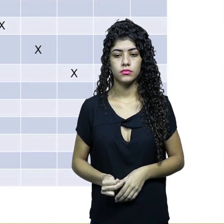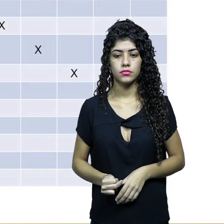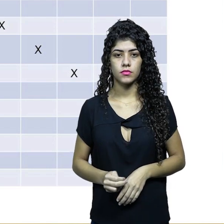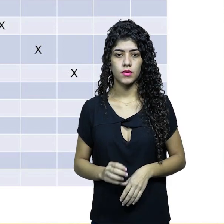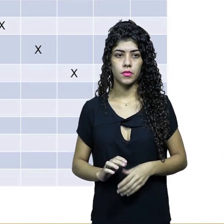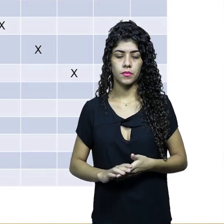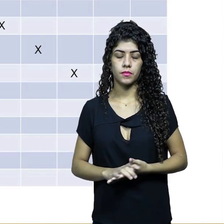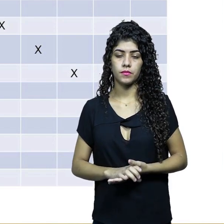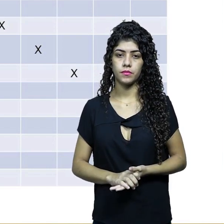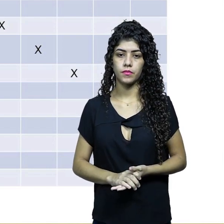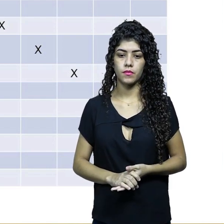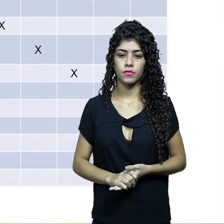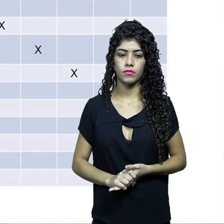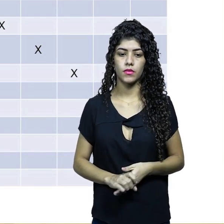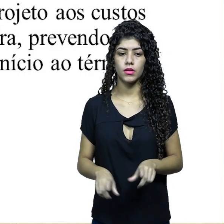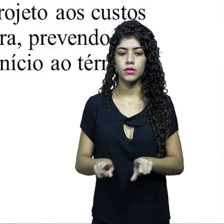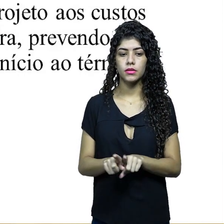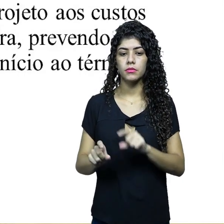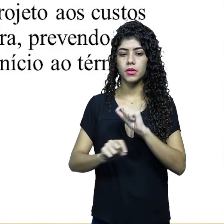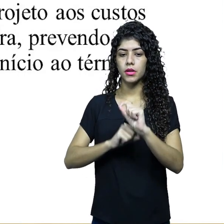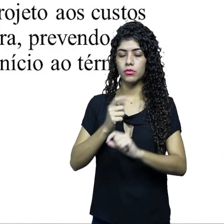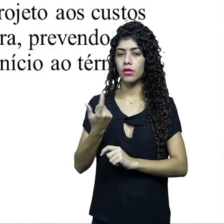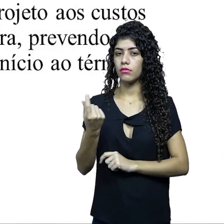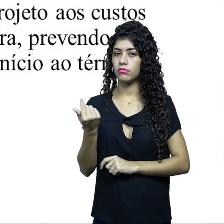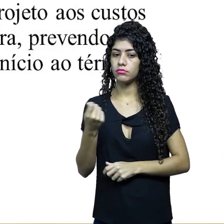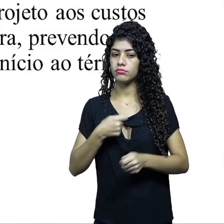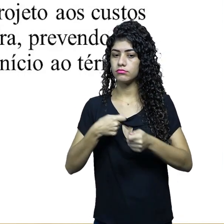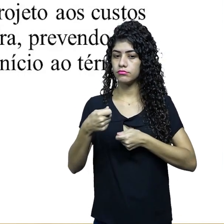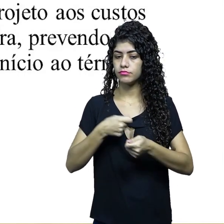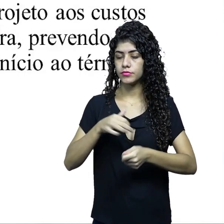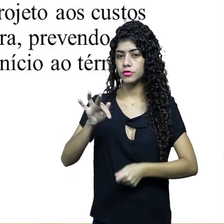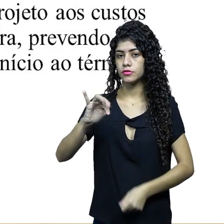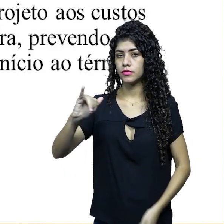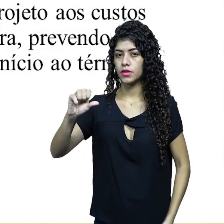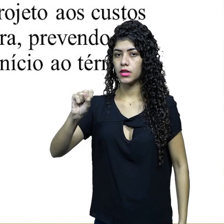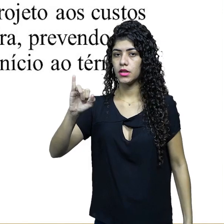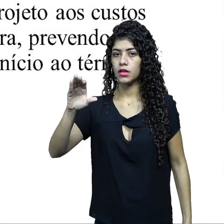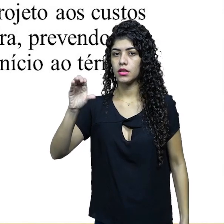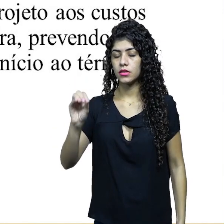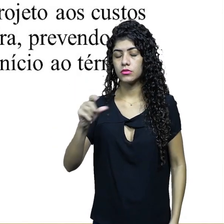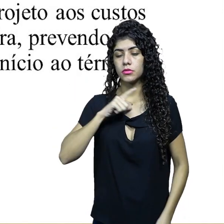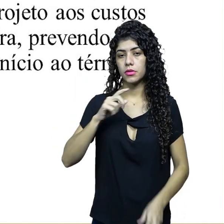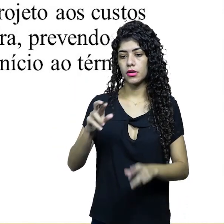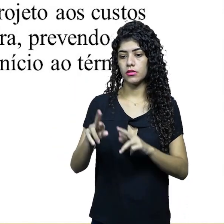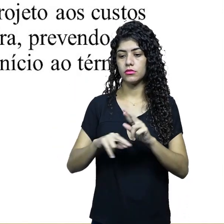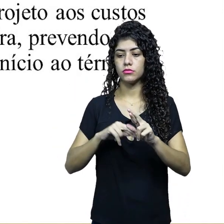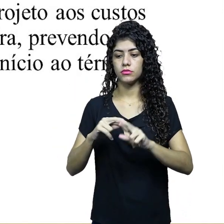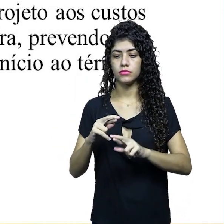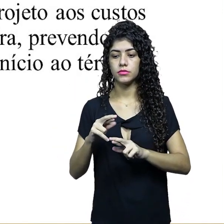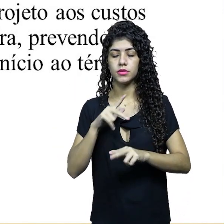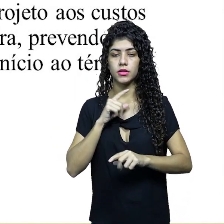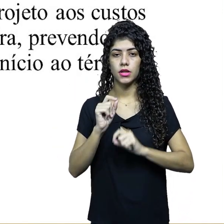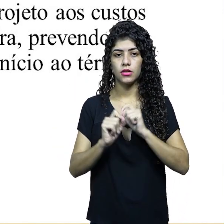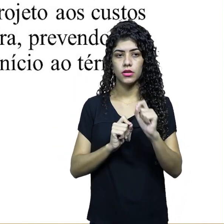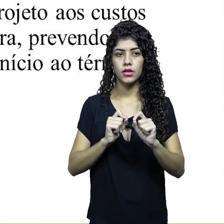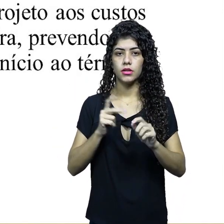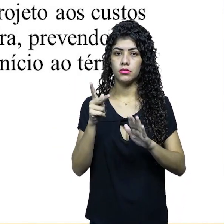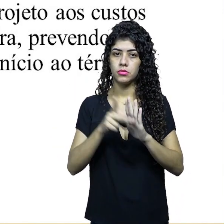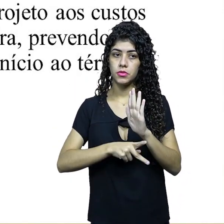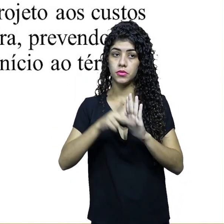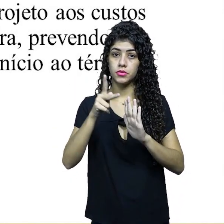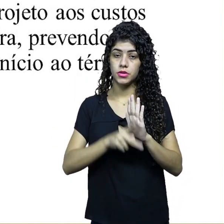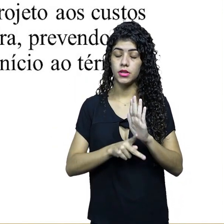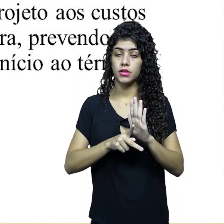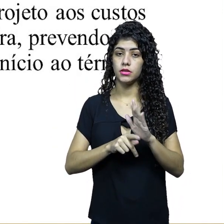Cronograma físico-financeiro. Deriva do cronograma físico e do orçamento analítico. Alinha o cronograma do